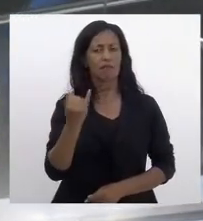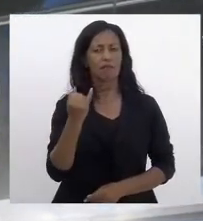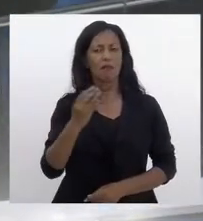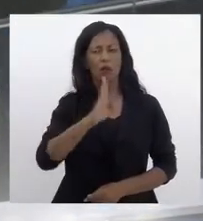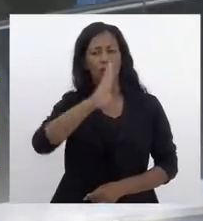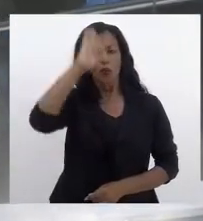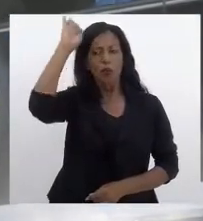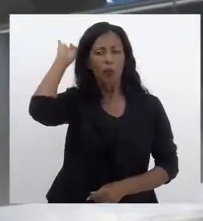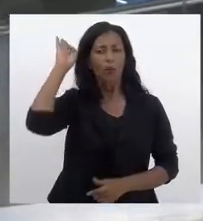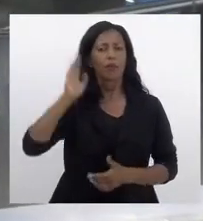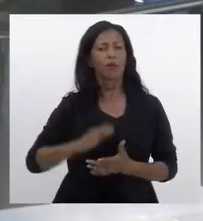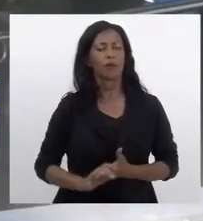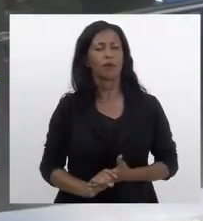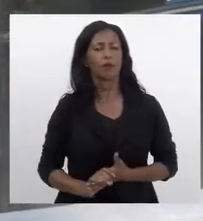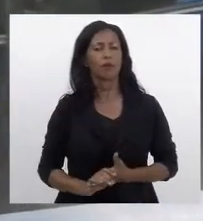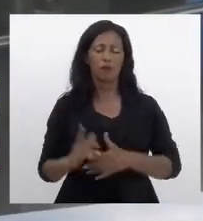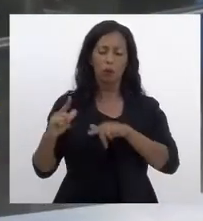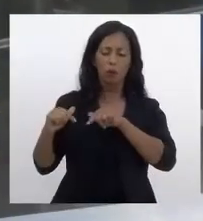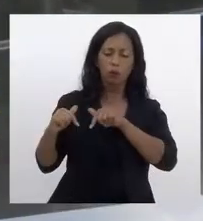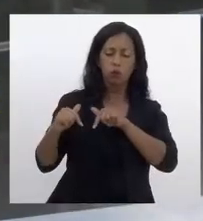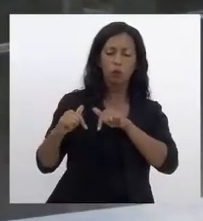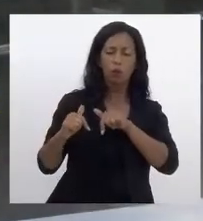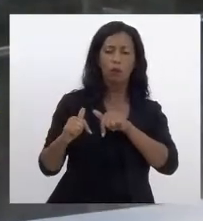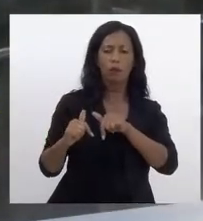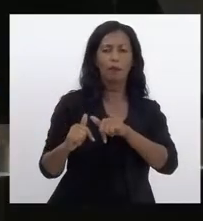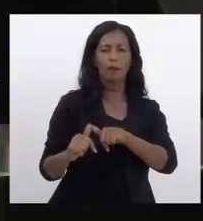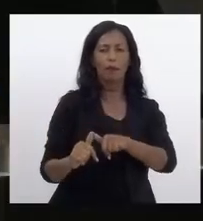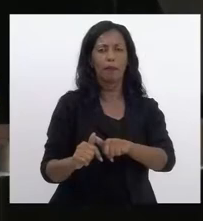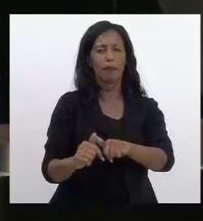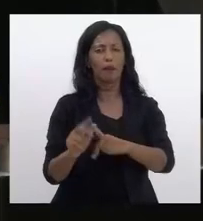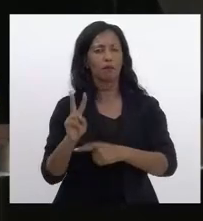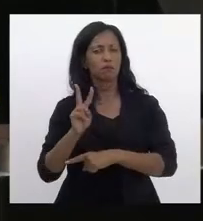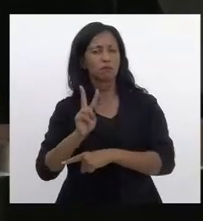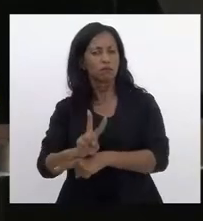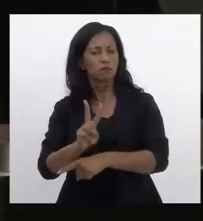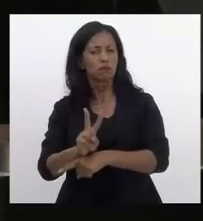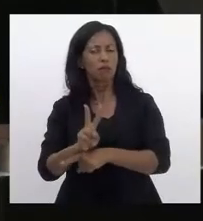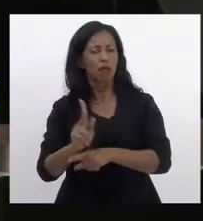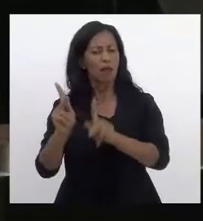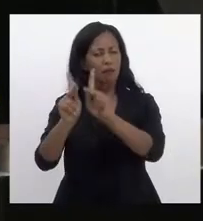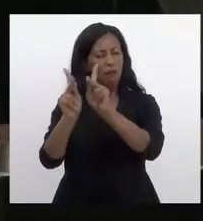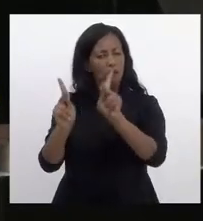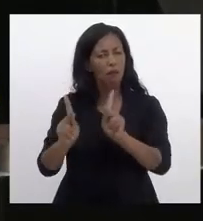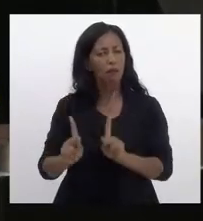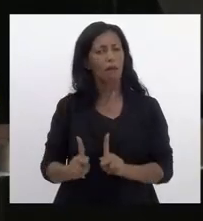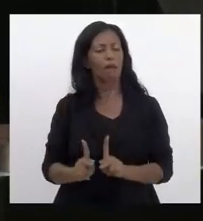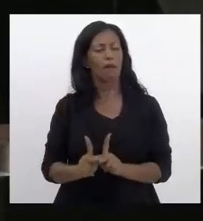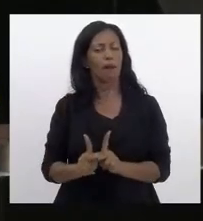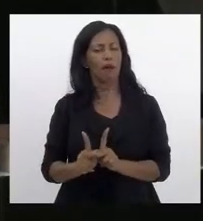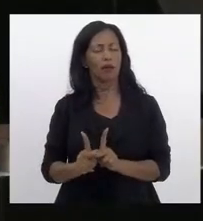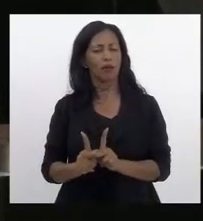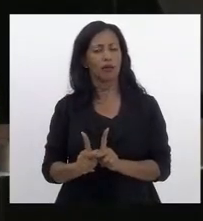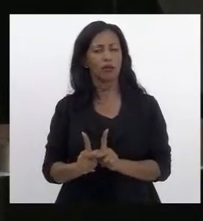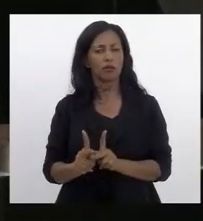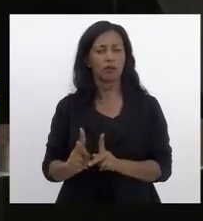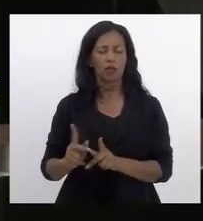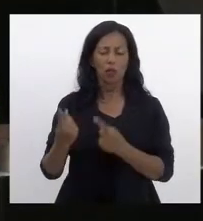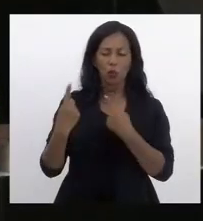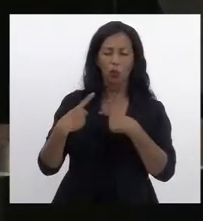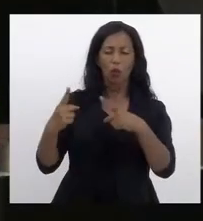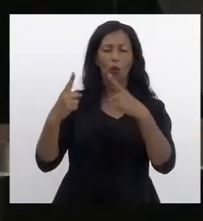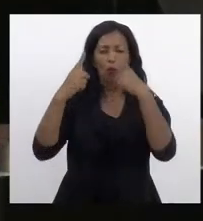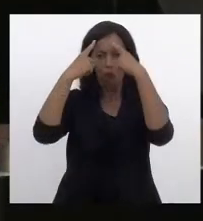de Bombeiros na atuação, na preservação da paz e na contenção da